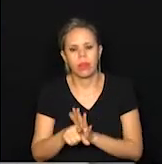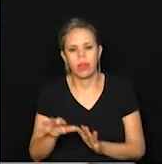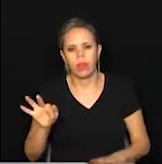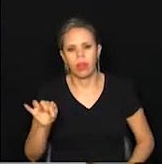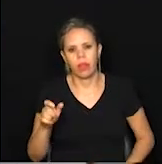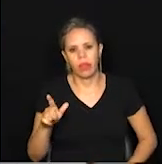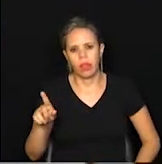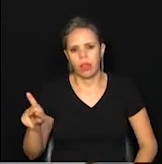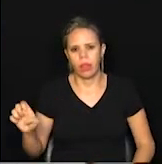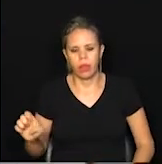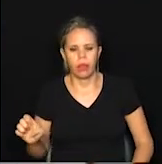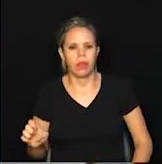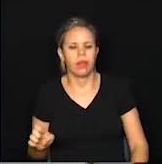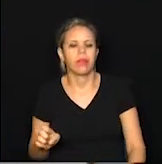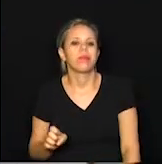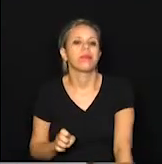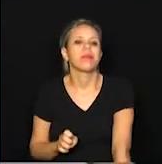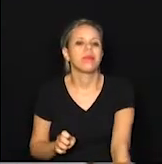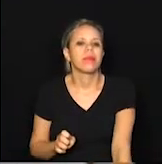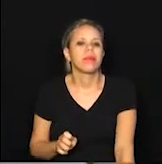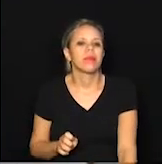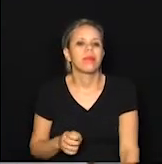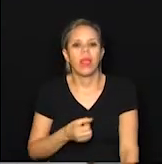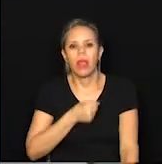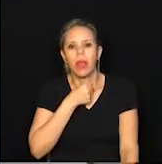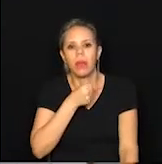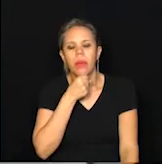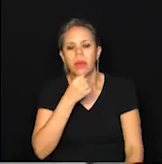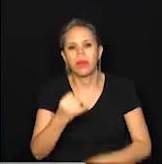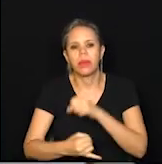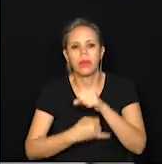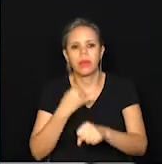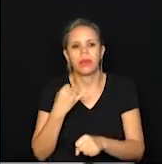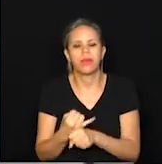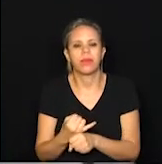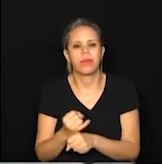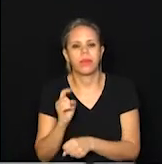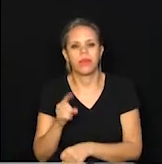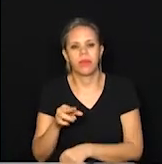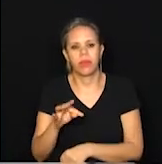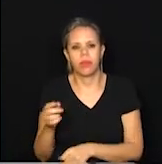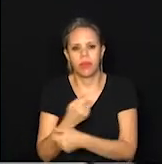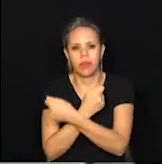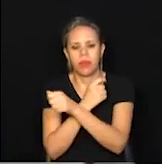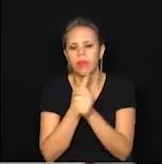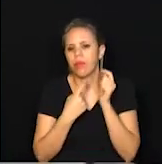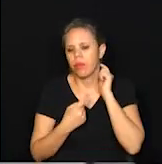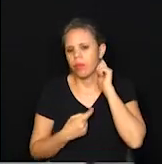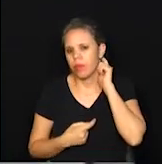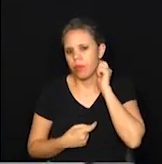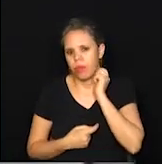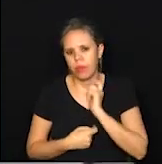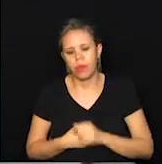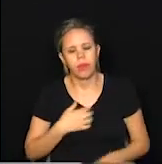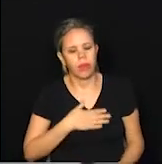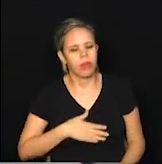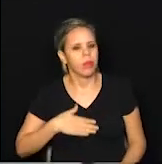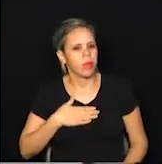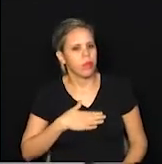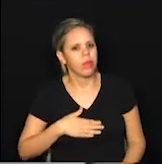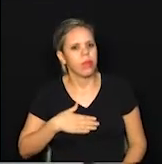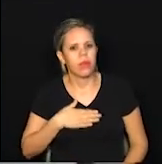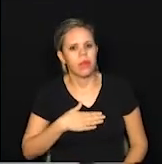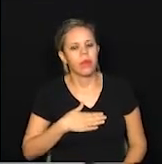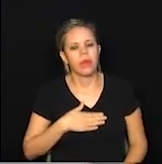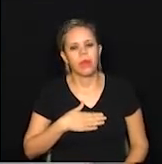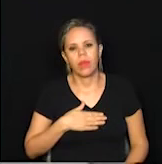Eduardo Costa, ele é repórter do site digitais.net da PUC Campinas. Gostaria, eu